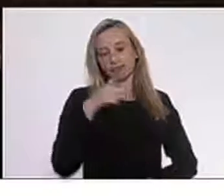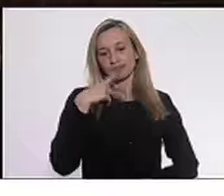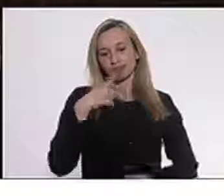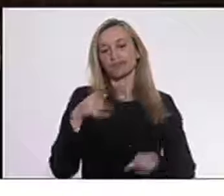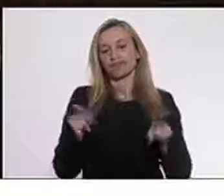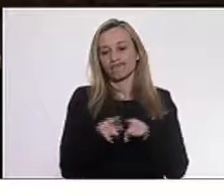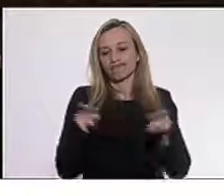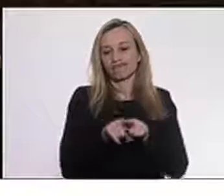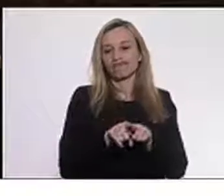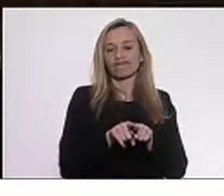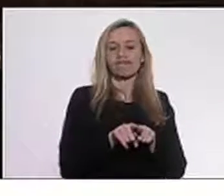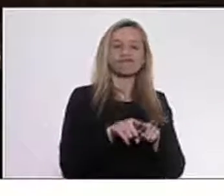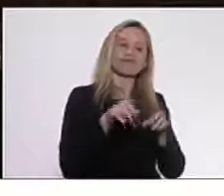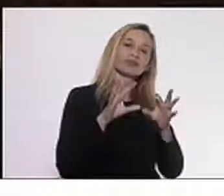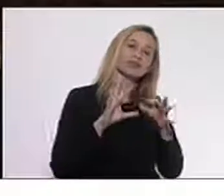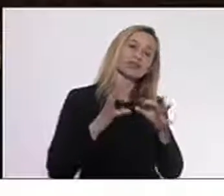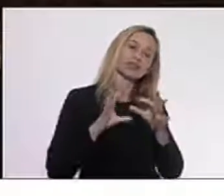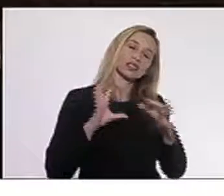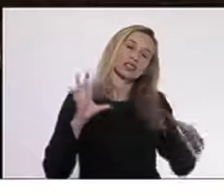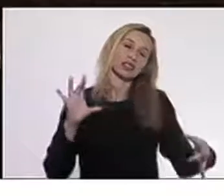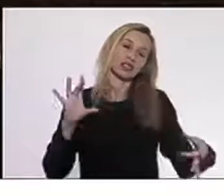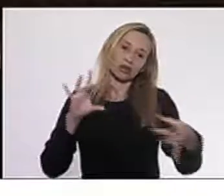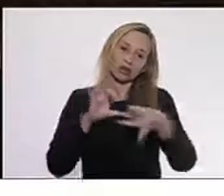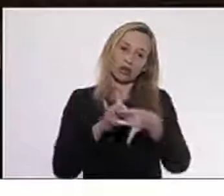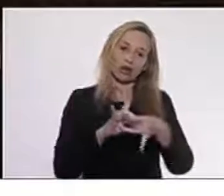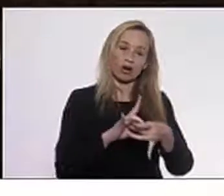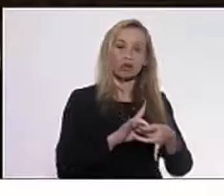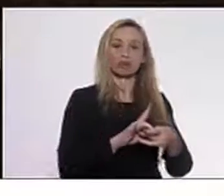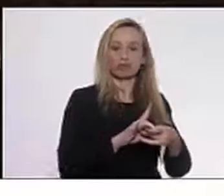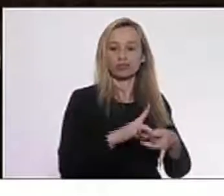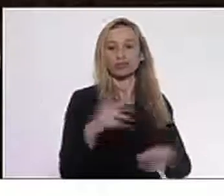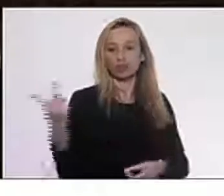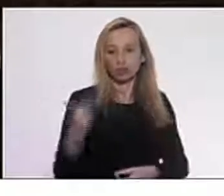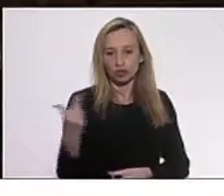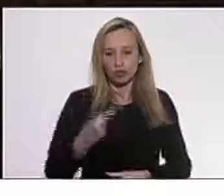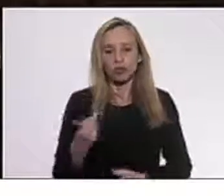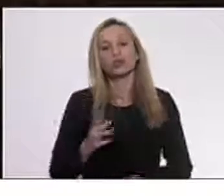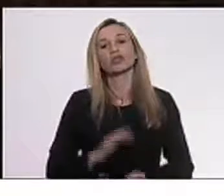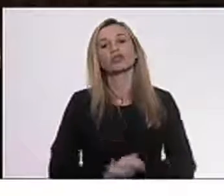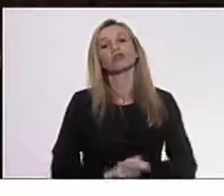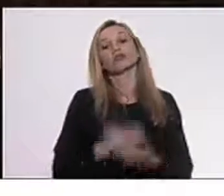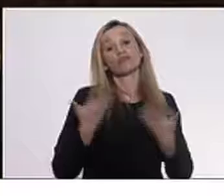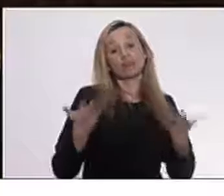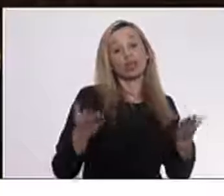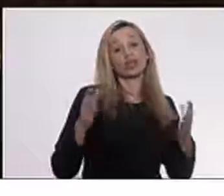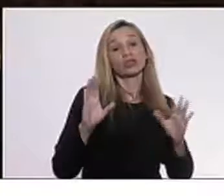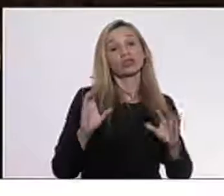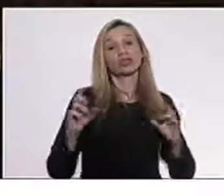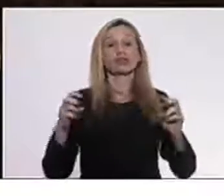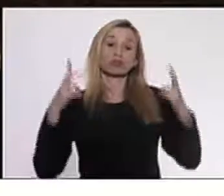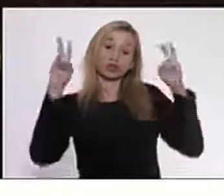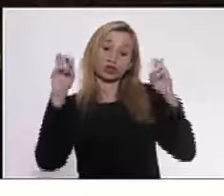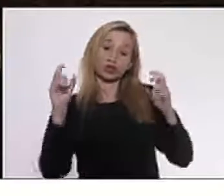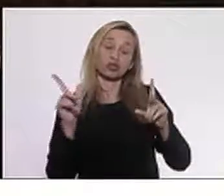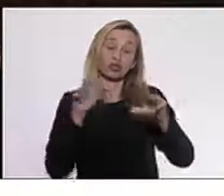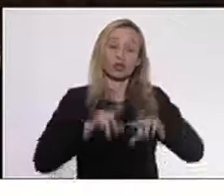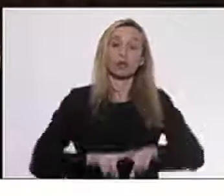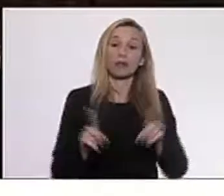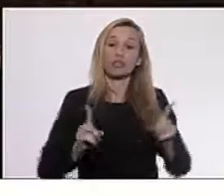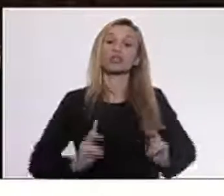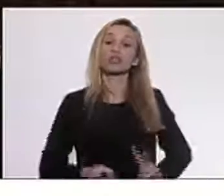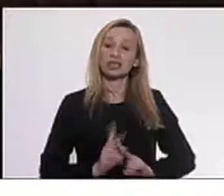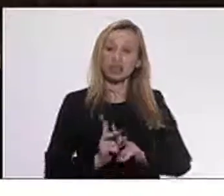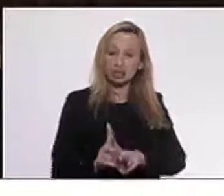vai muito na linha da fala de Vossas Excelências, claro que com conteúdo diferente, mas caminhando